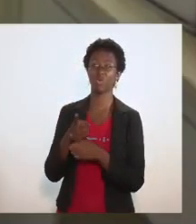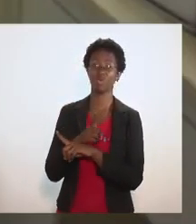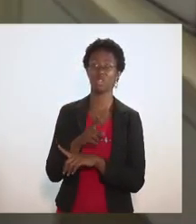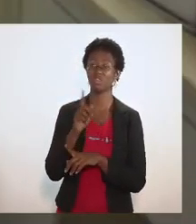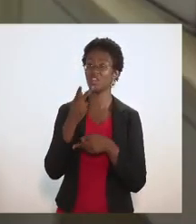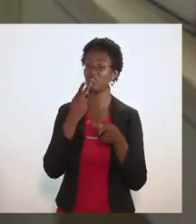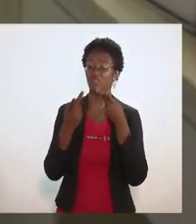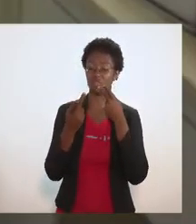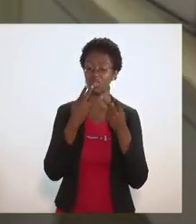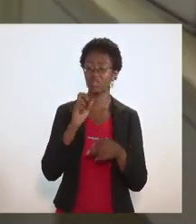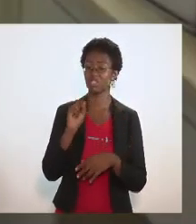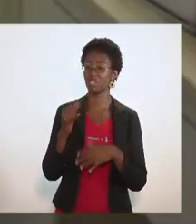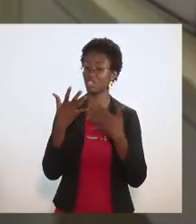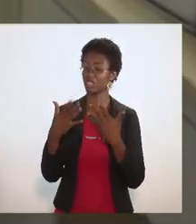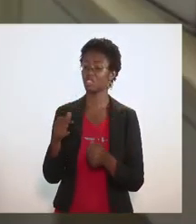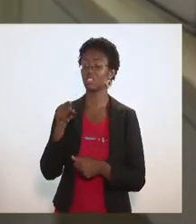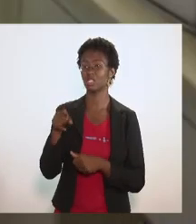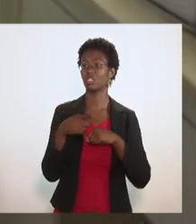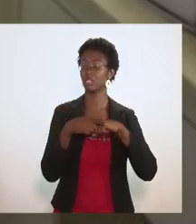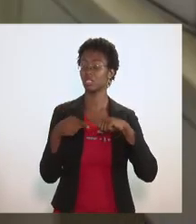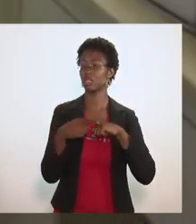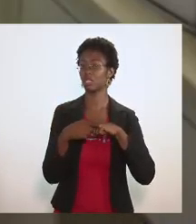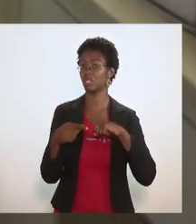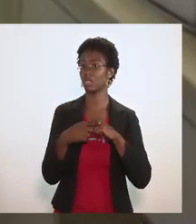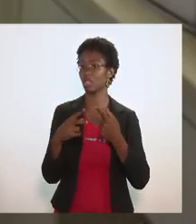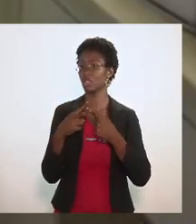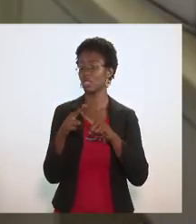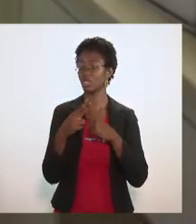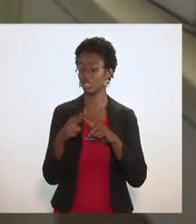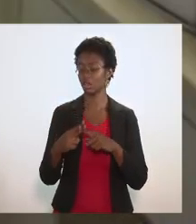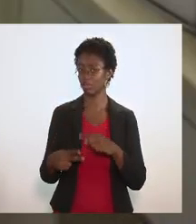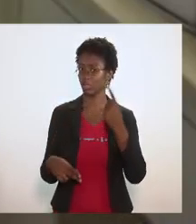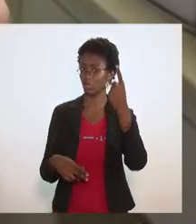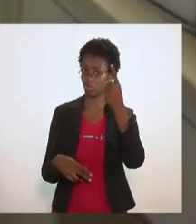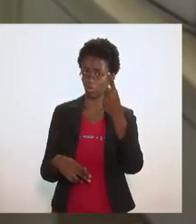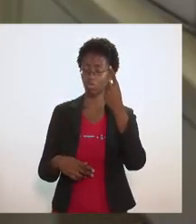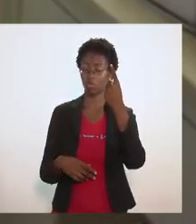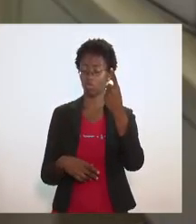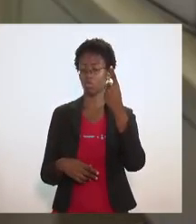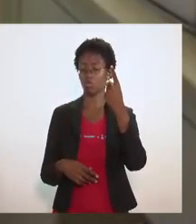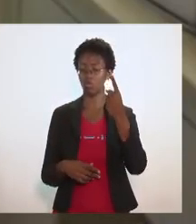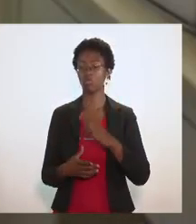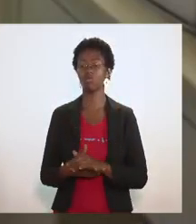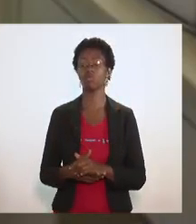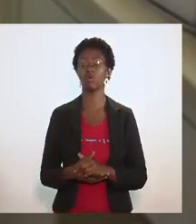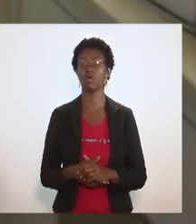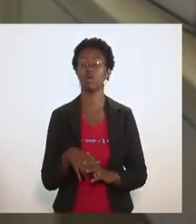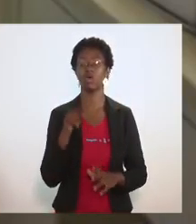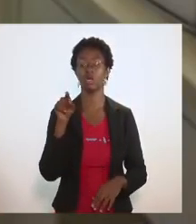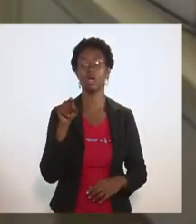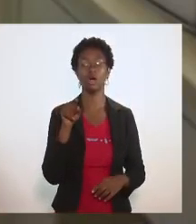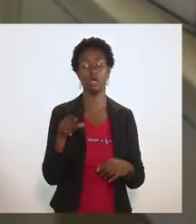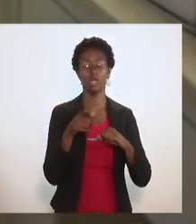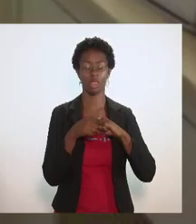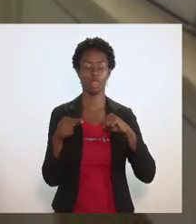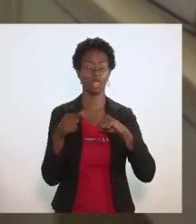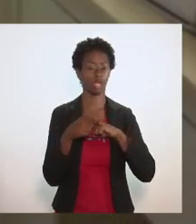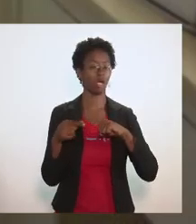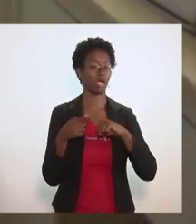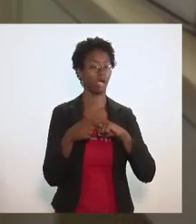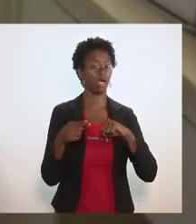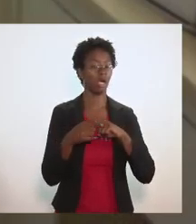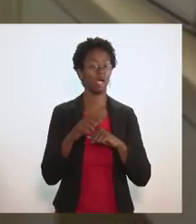legislações que tratarem deste assunto, seja de âmbito federal, estadual e municipal. Olha só, deputado Bacelar, eu acho que